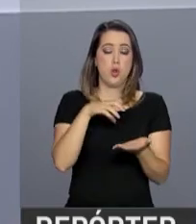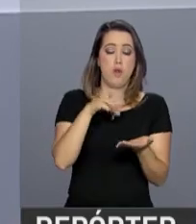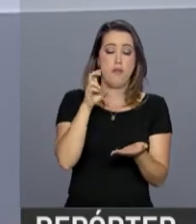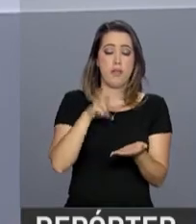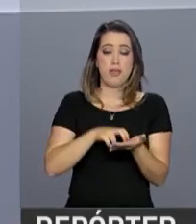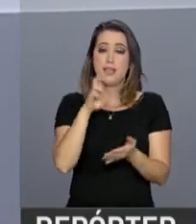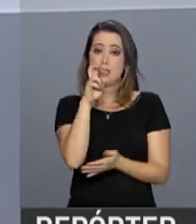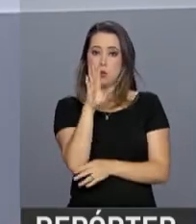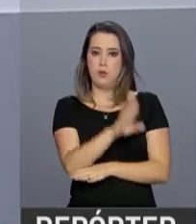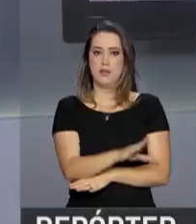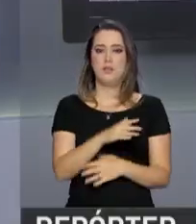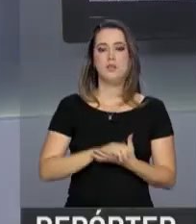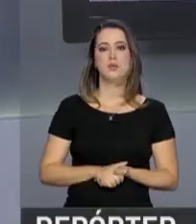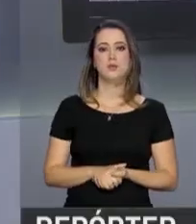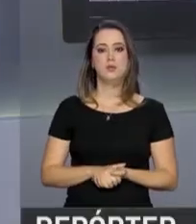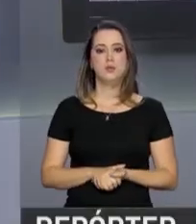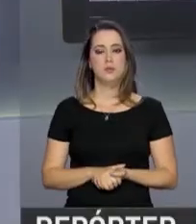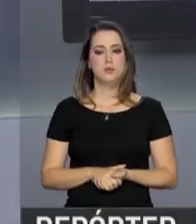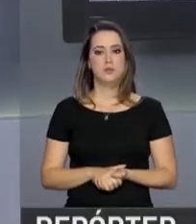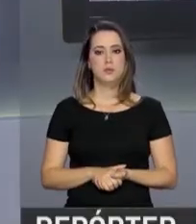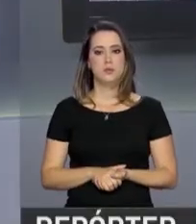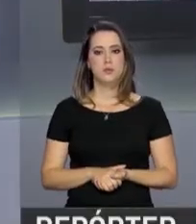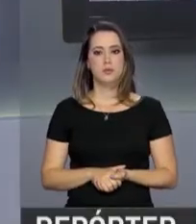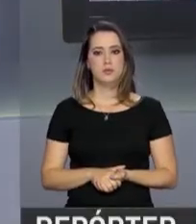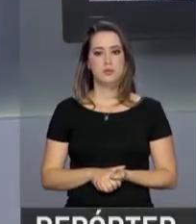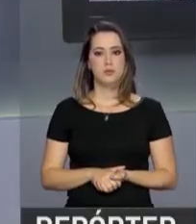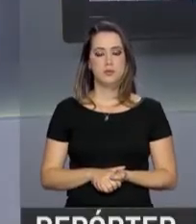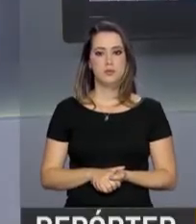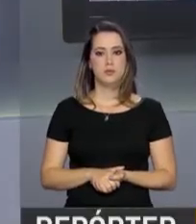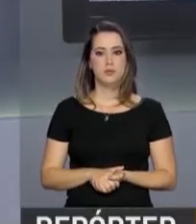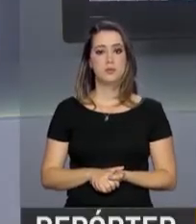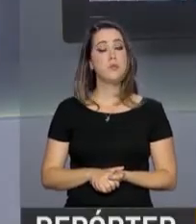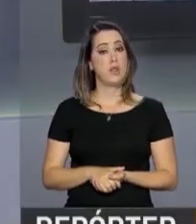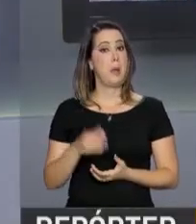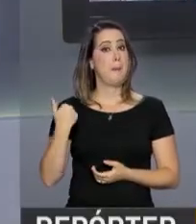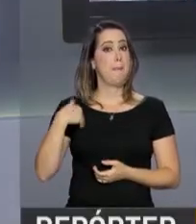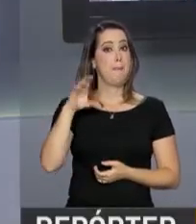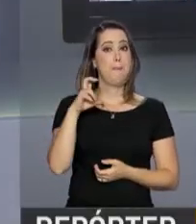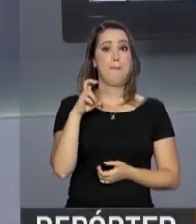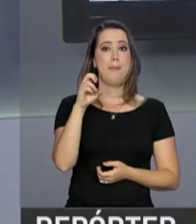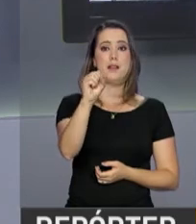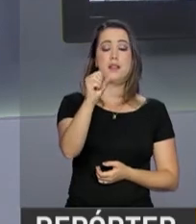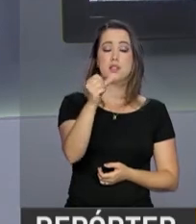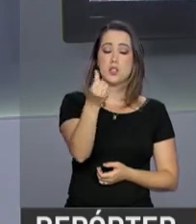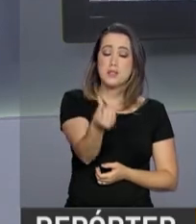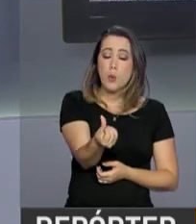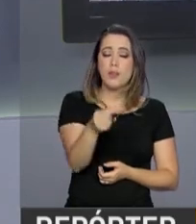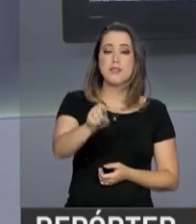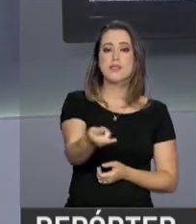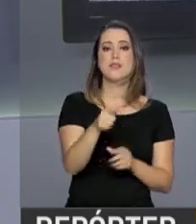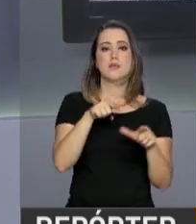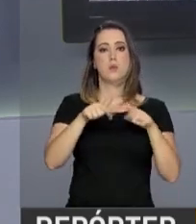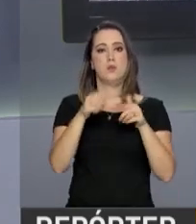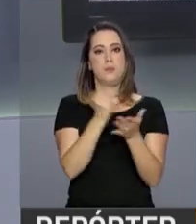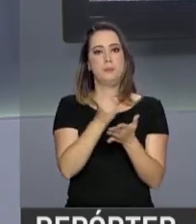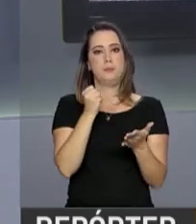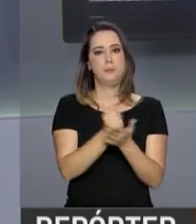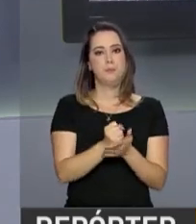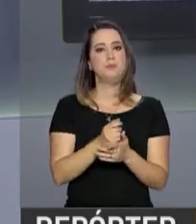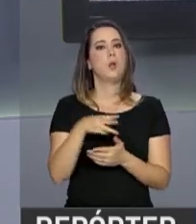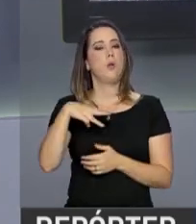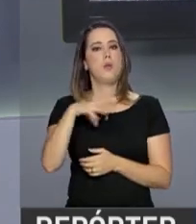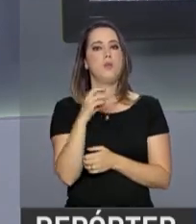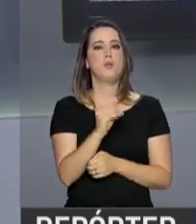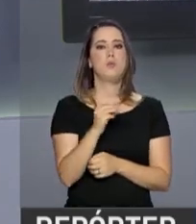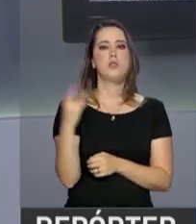as 5 horas da tarde. O país criou mais de 56 mil empregos com carteira assinada em março.